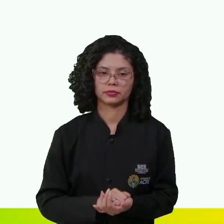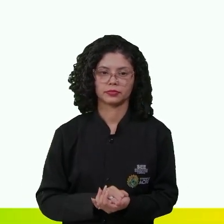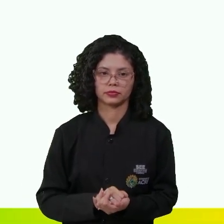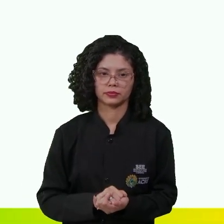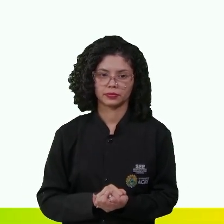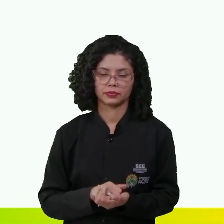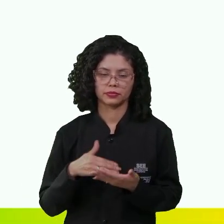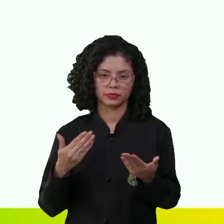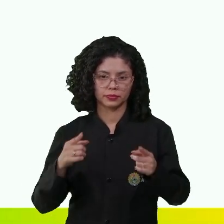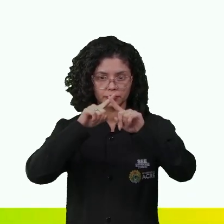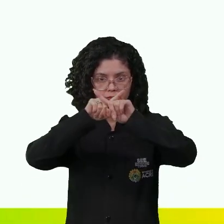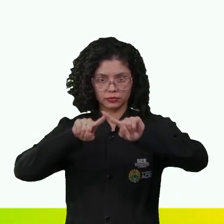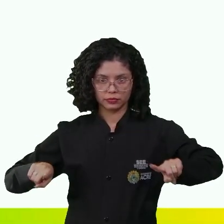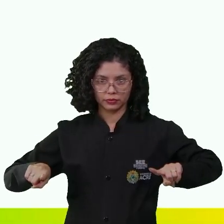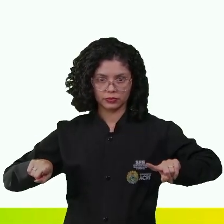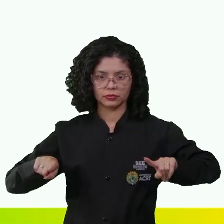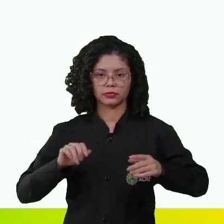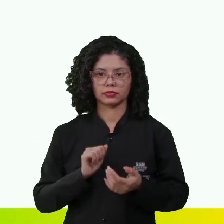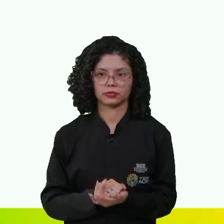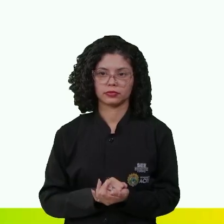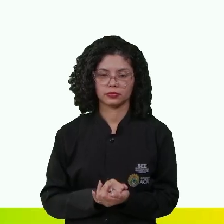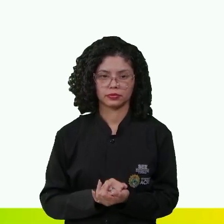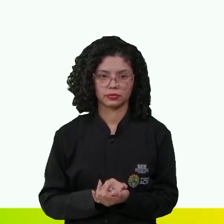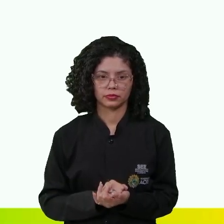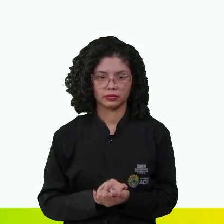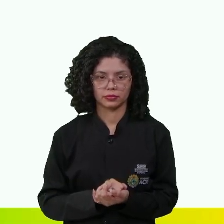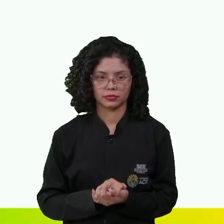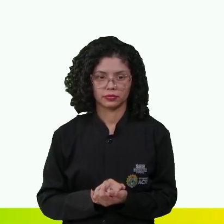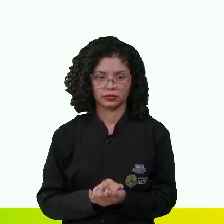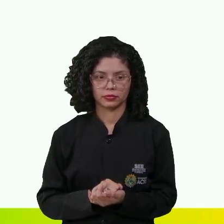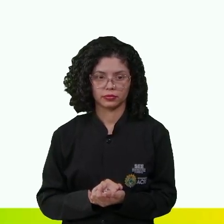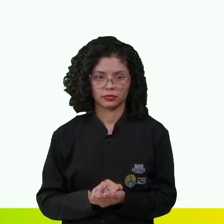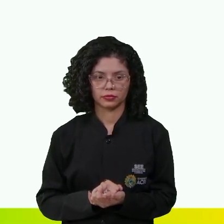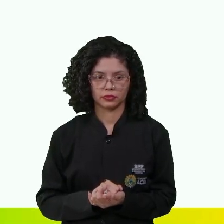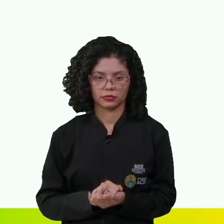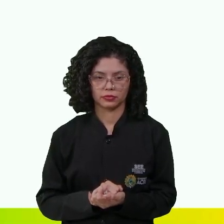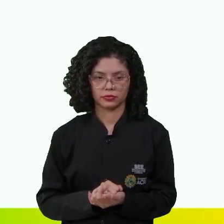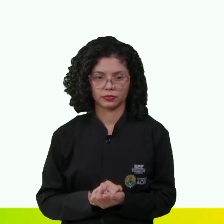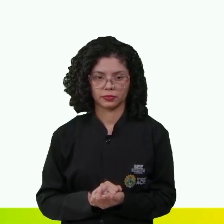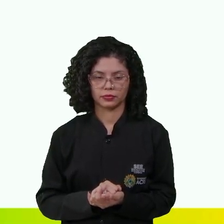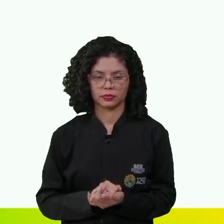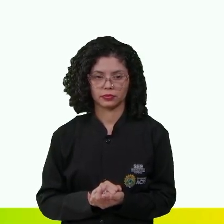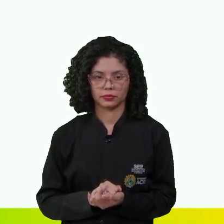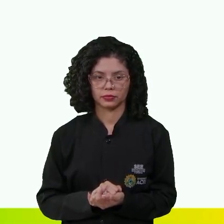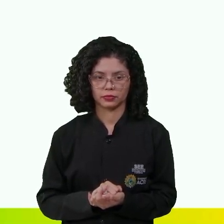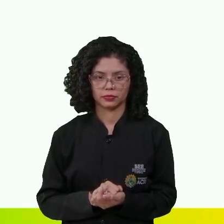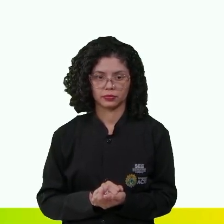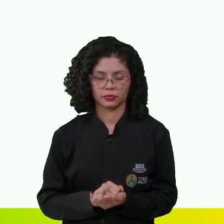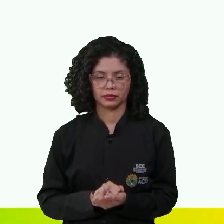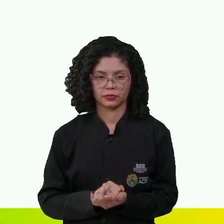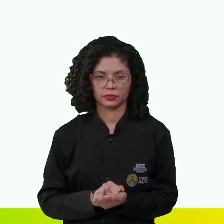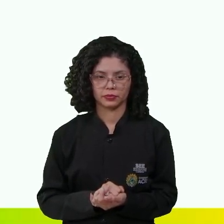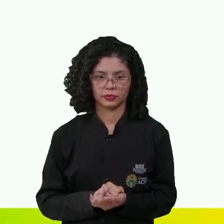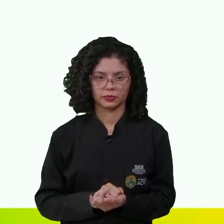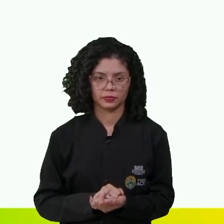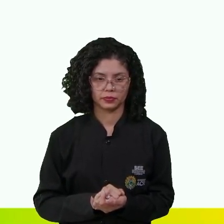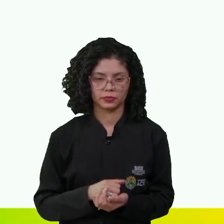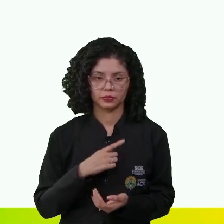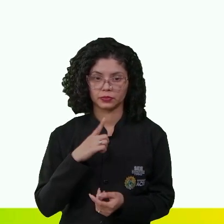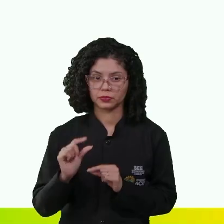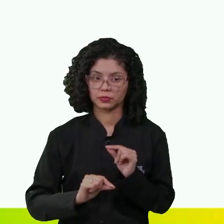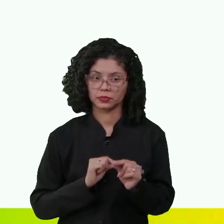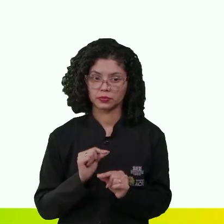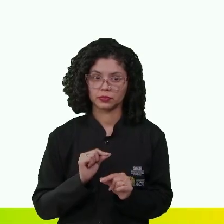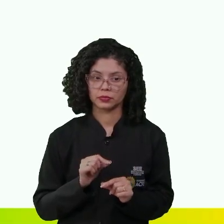x. Então, multiplicando da seguinte maneira, nós